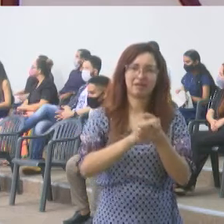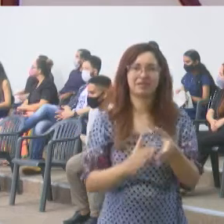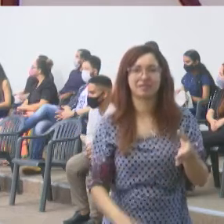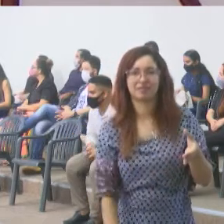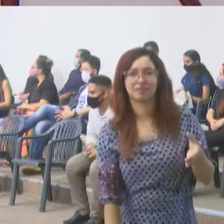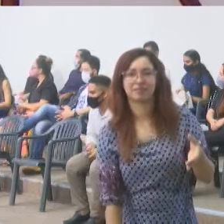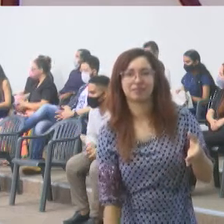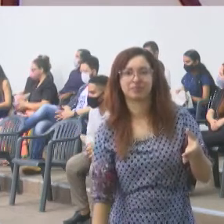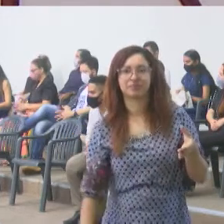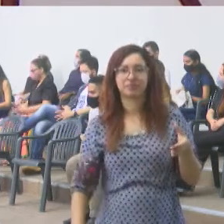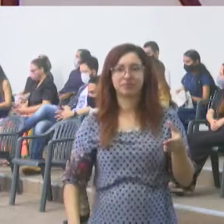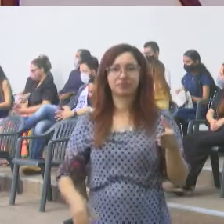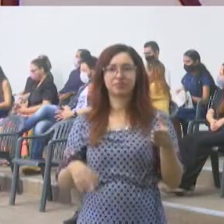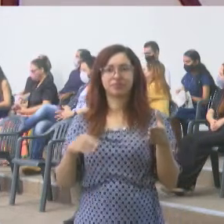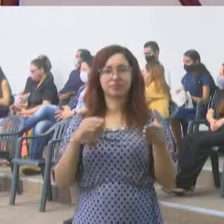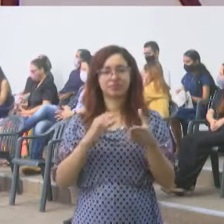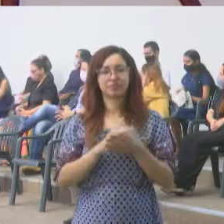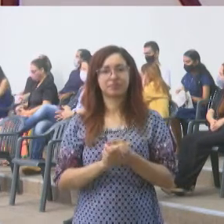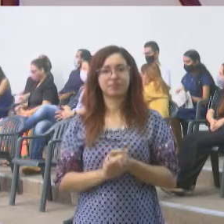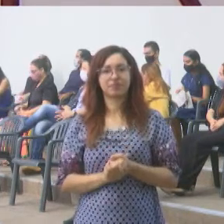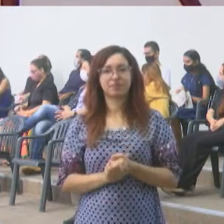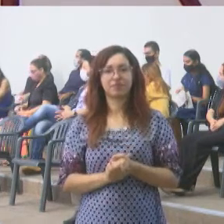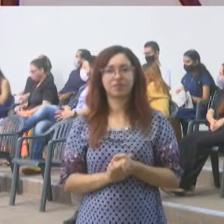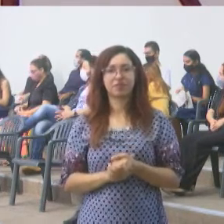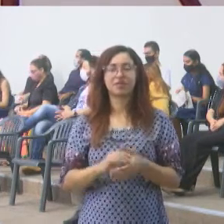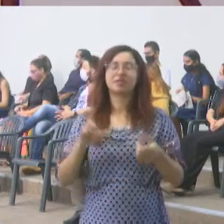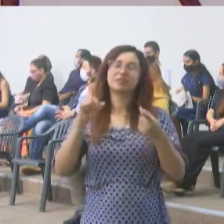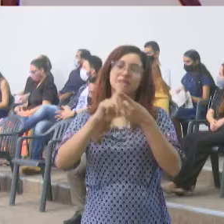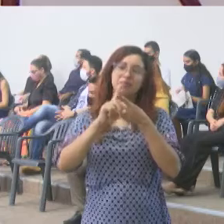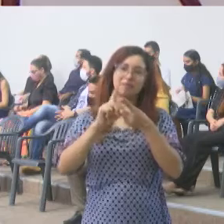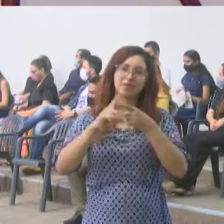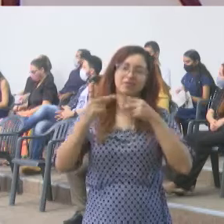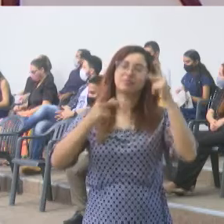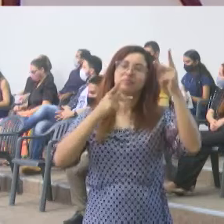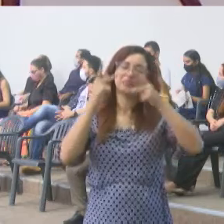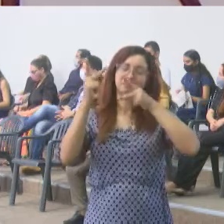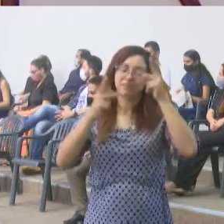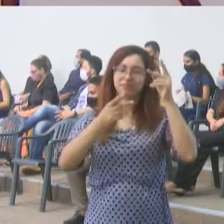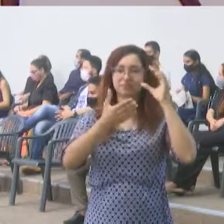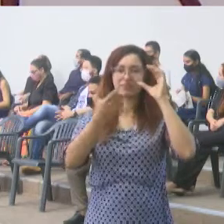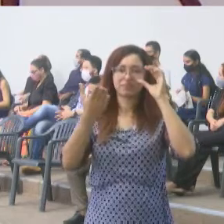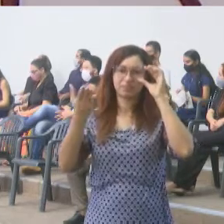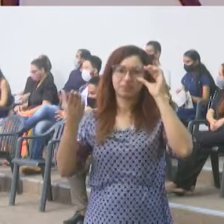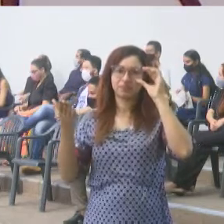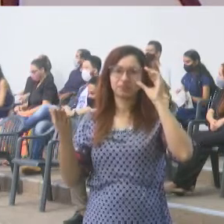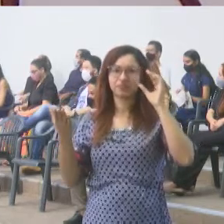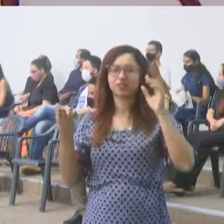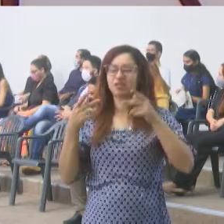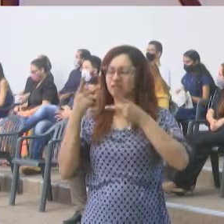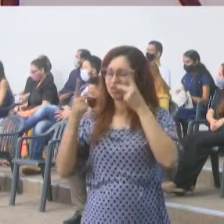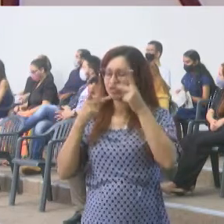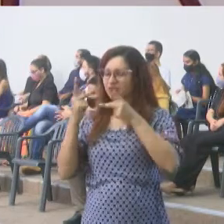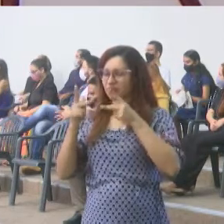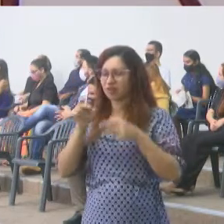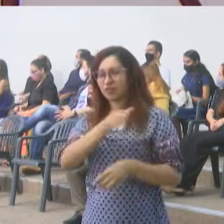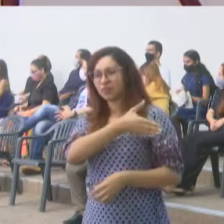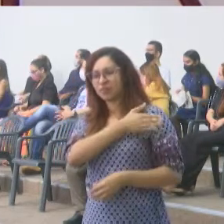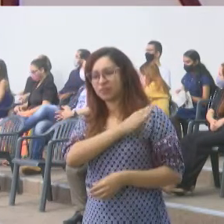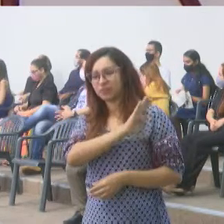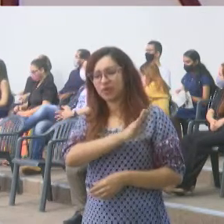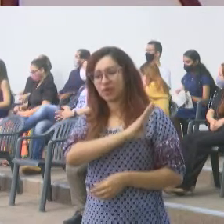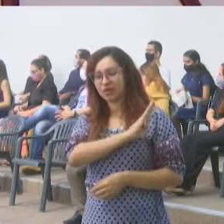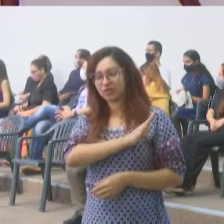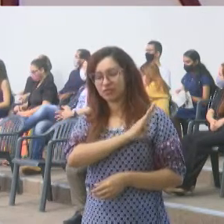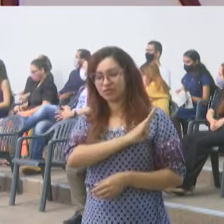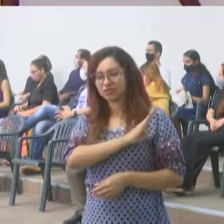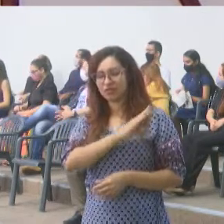de Elimeleque para ser sua. Fica claro também que Boaz estava tão decidido que ele fez um juramento. No capítulo 3, um dos pontos é